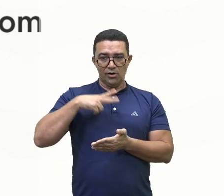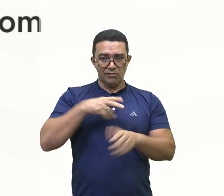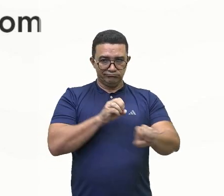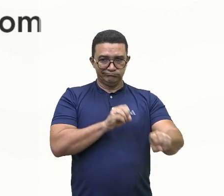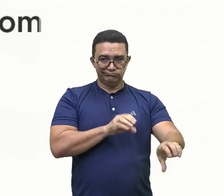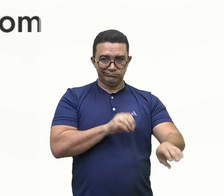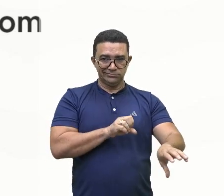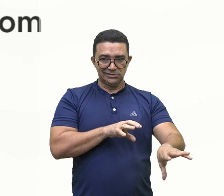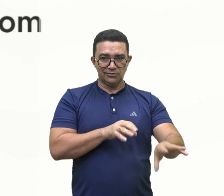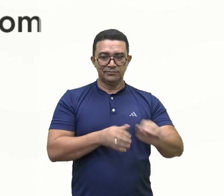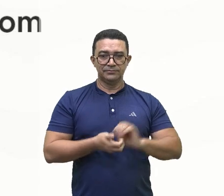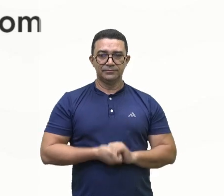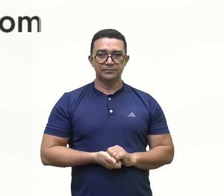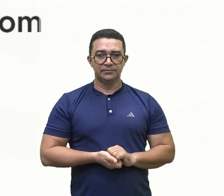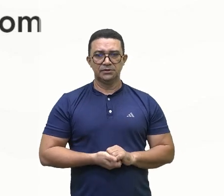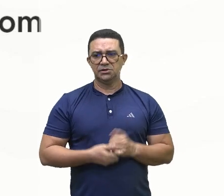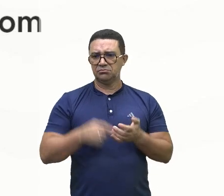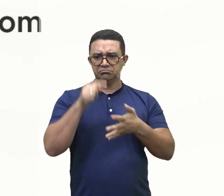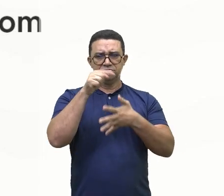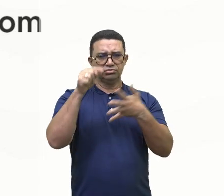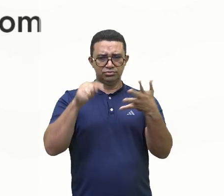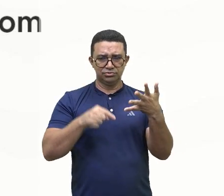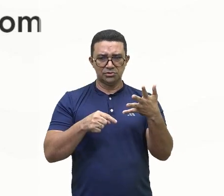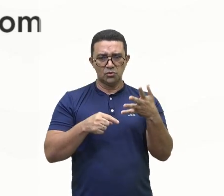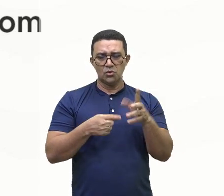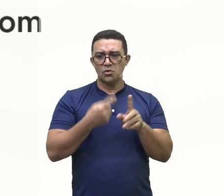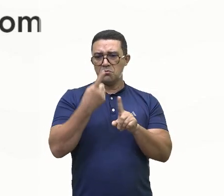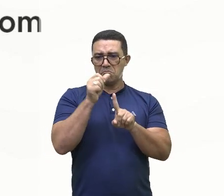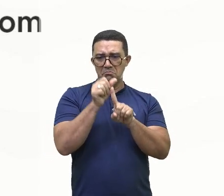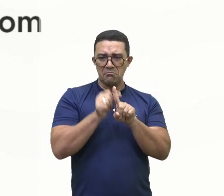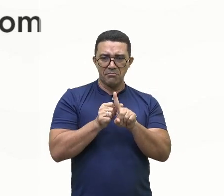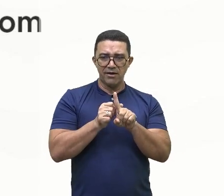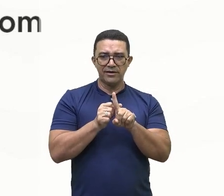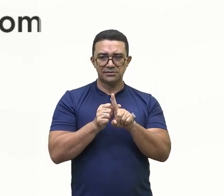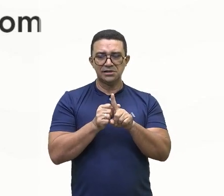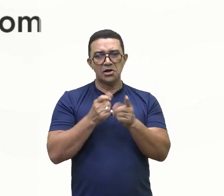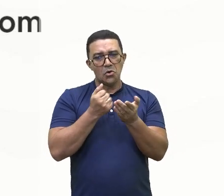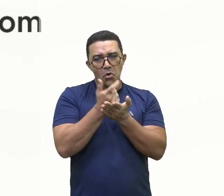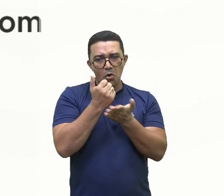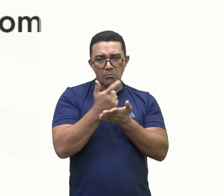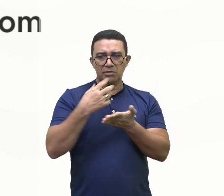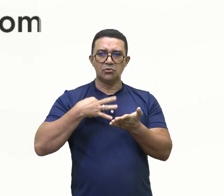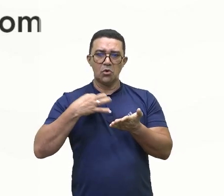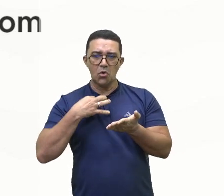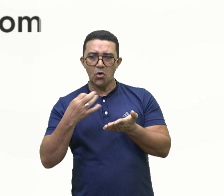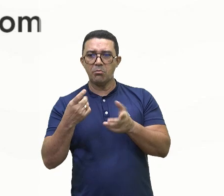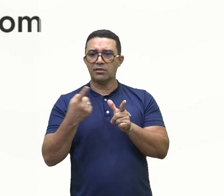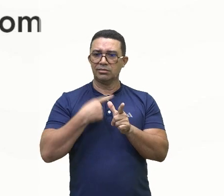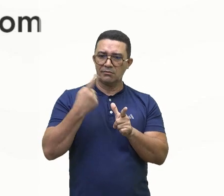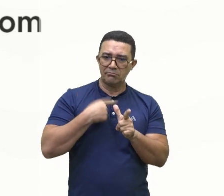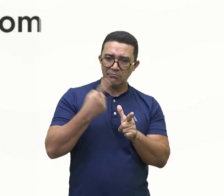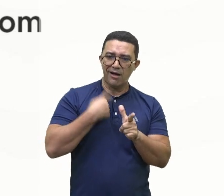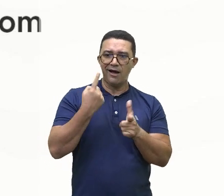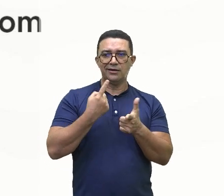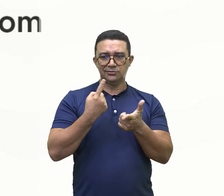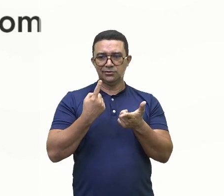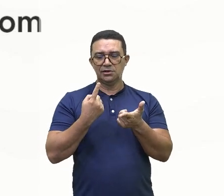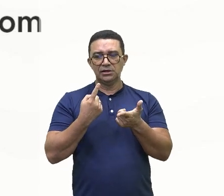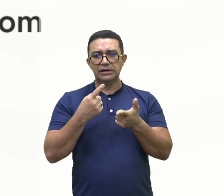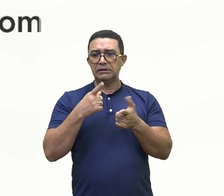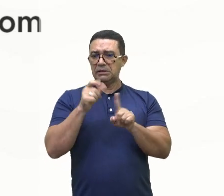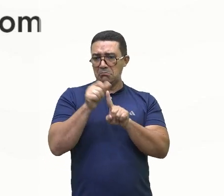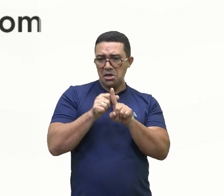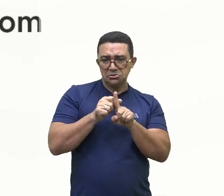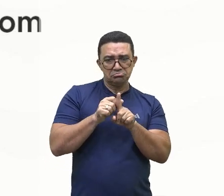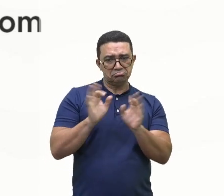outros consumos também, né? Como eu falei, alguns meses você vai comprar vestuário, calçados, alguns meses